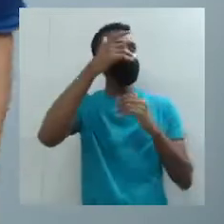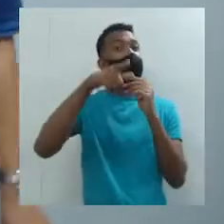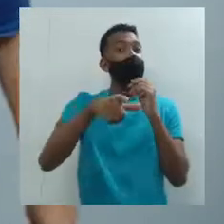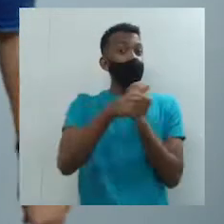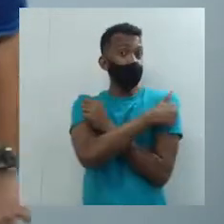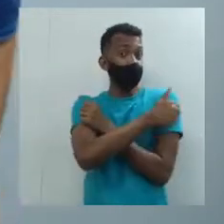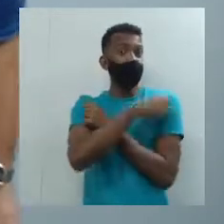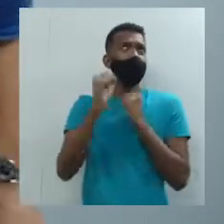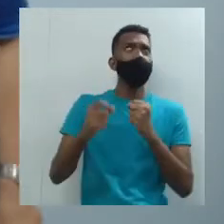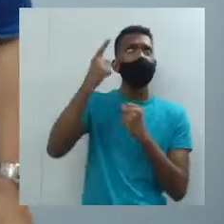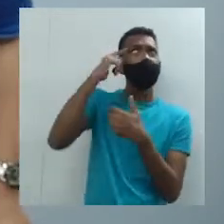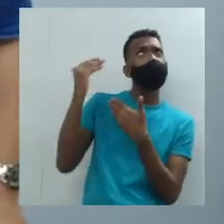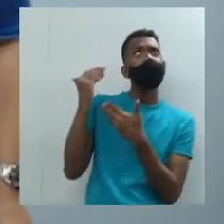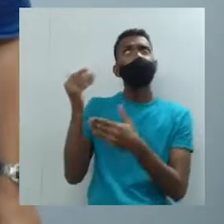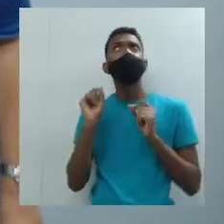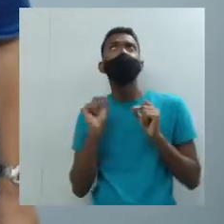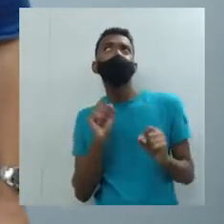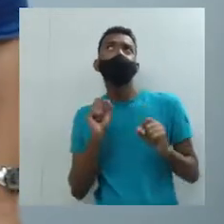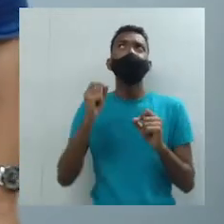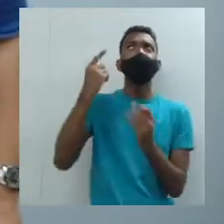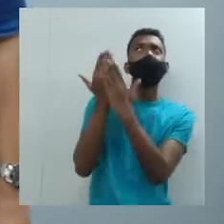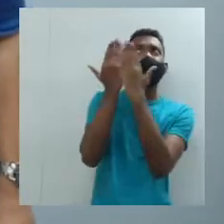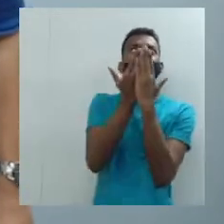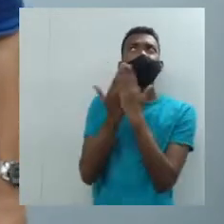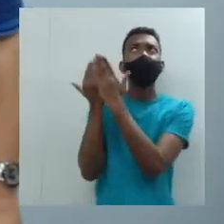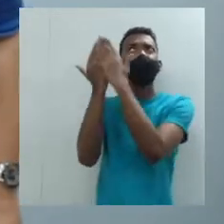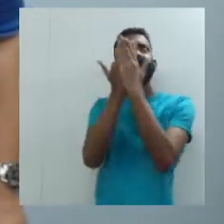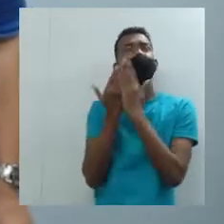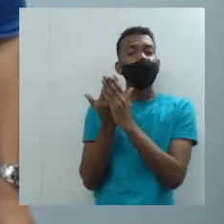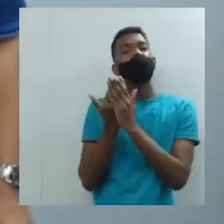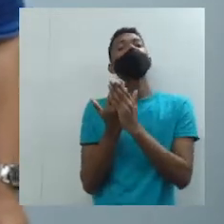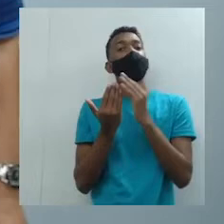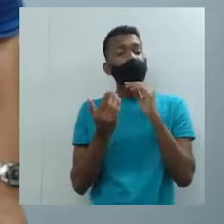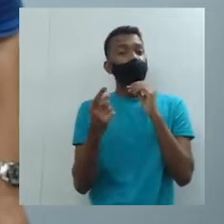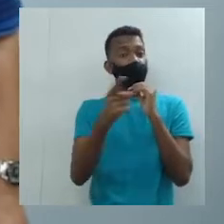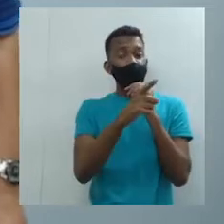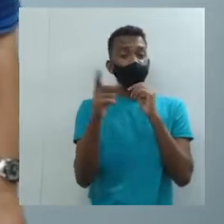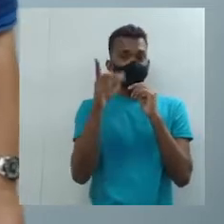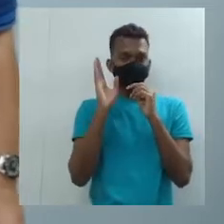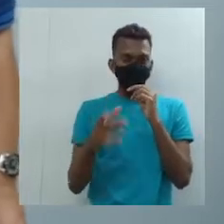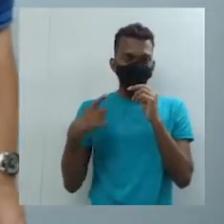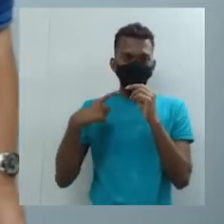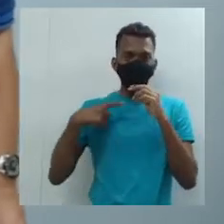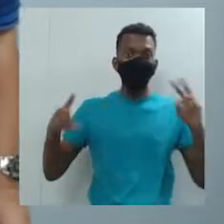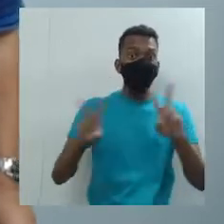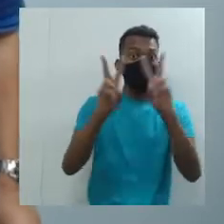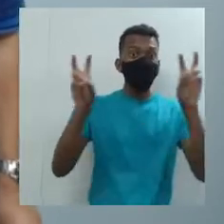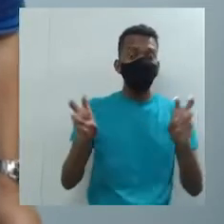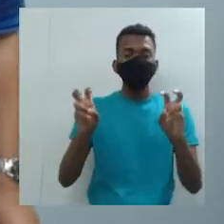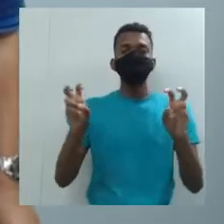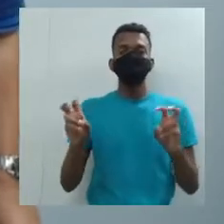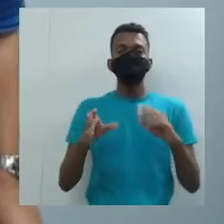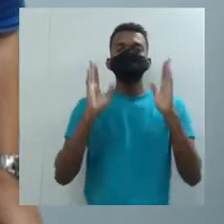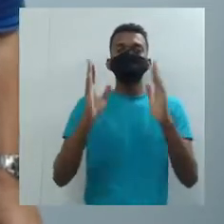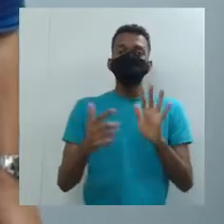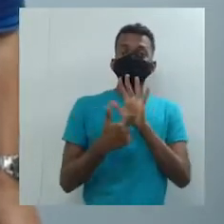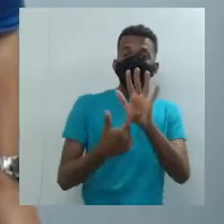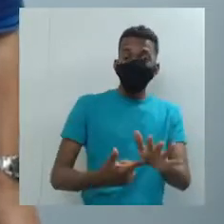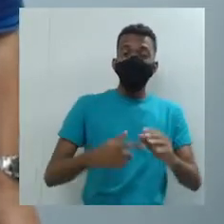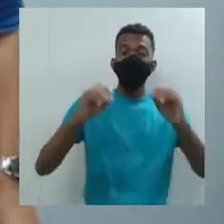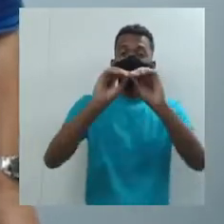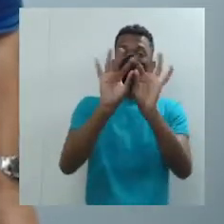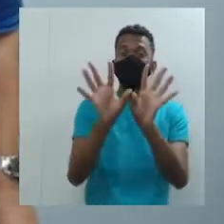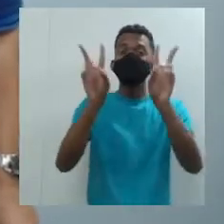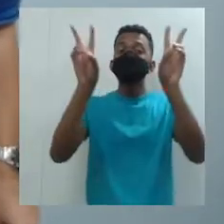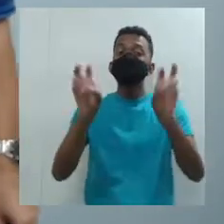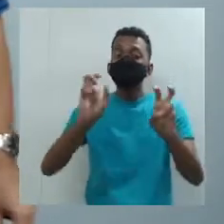pode ir fazendo especulações aí, professor Robson, por que o Carlos Pena Filho recebeu esse título, né? Essa denominação de